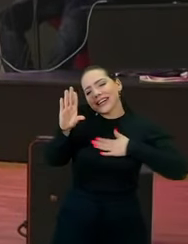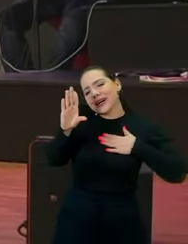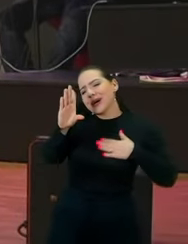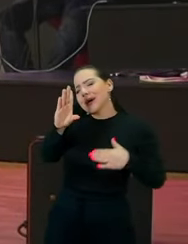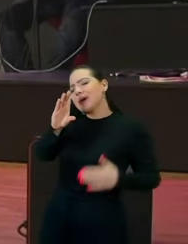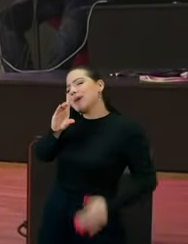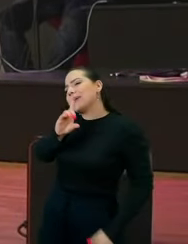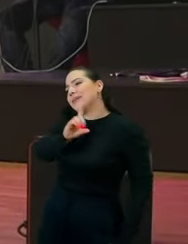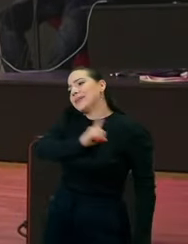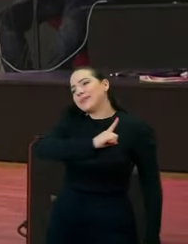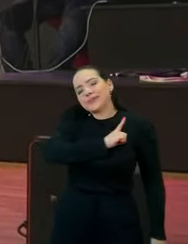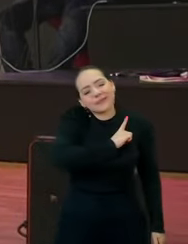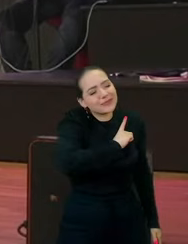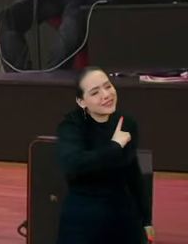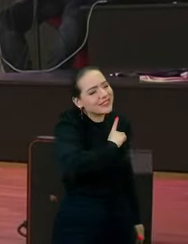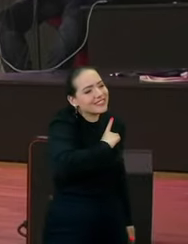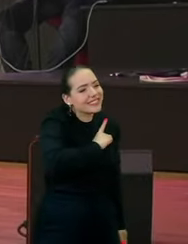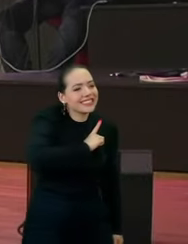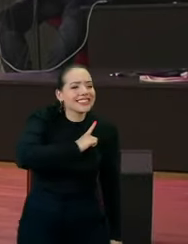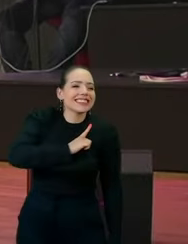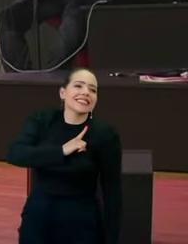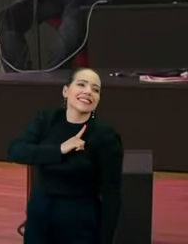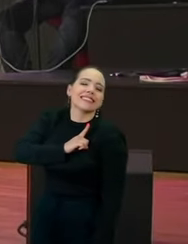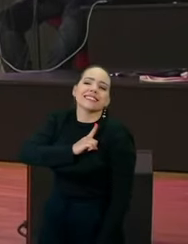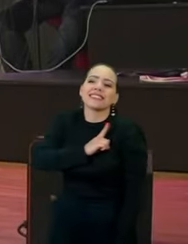Liga o som do Júlio ali.